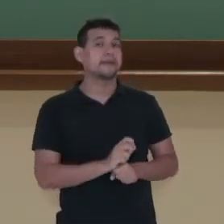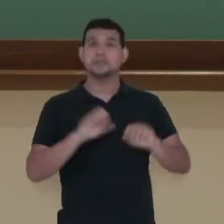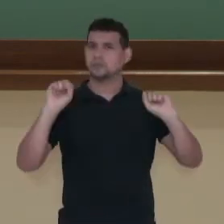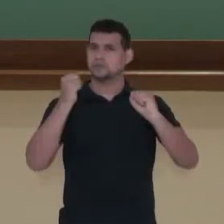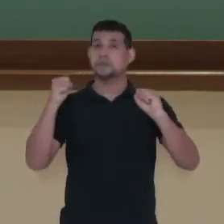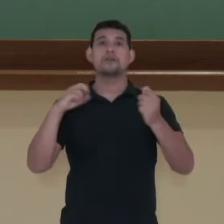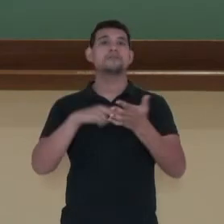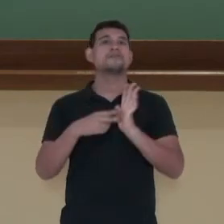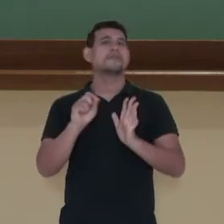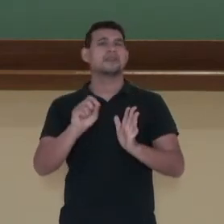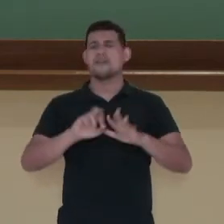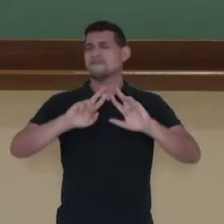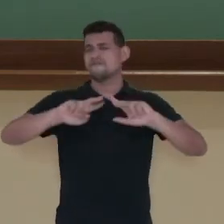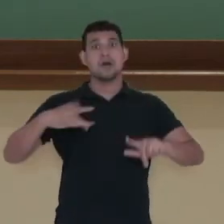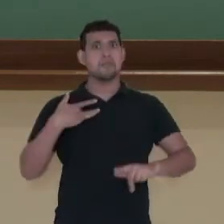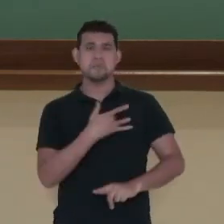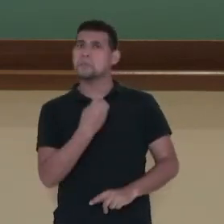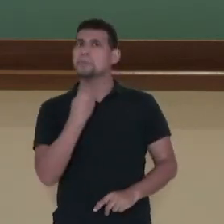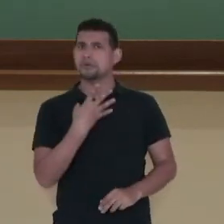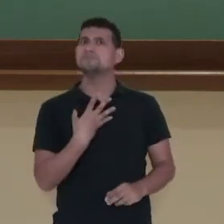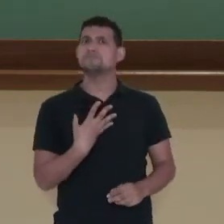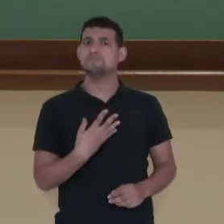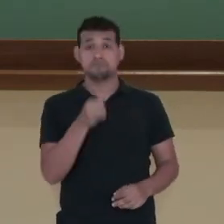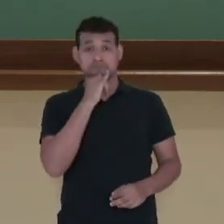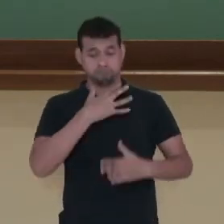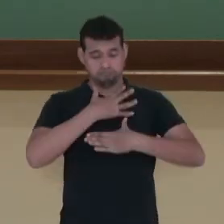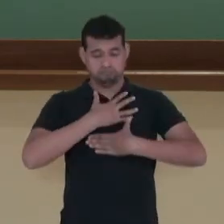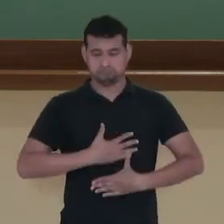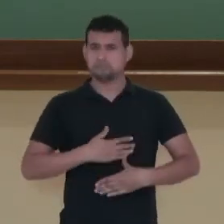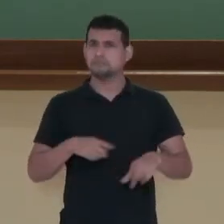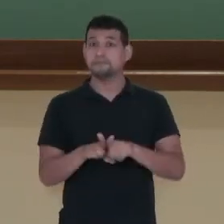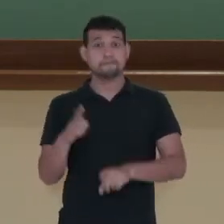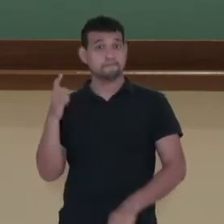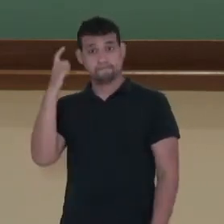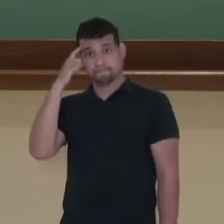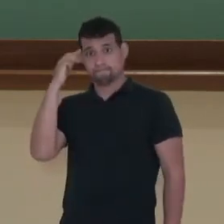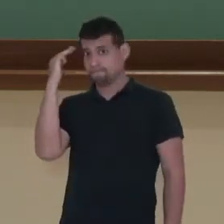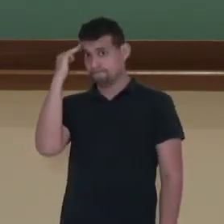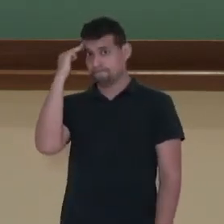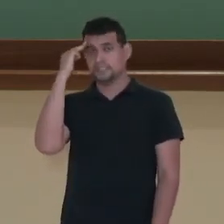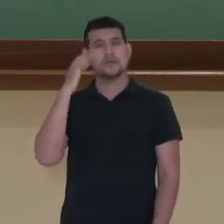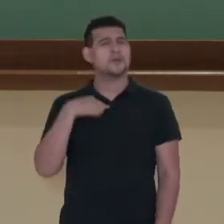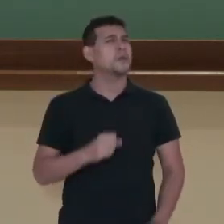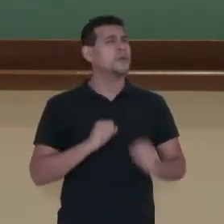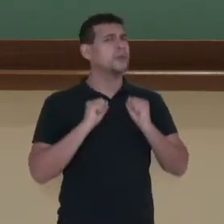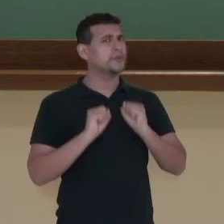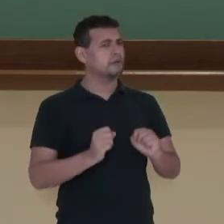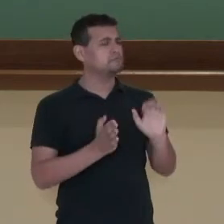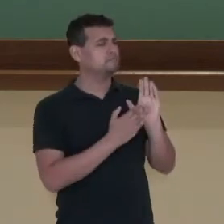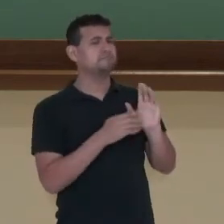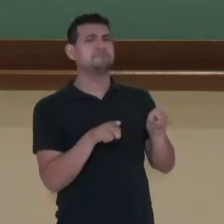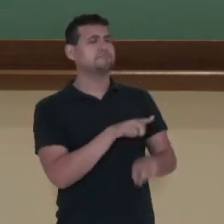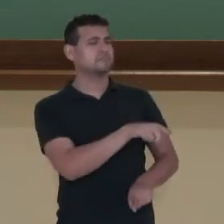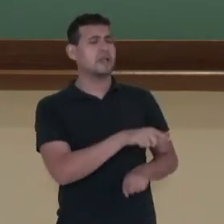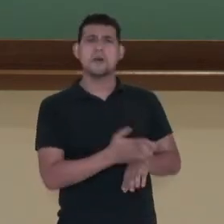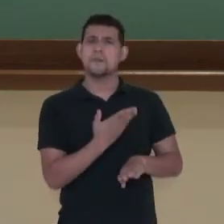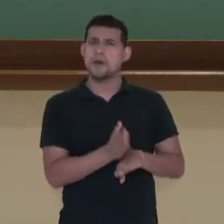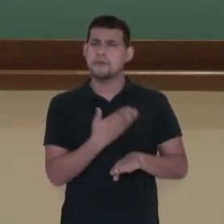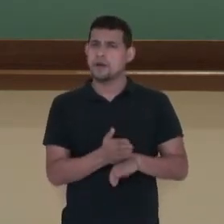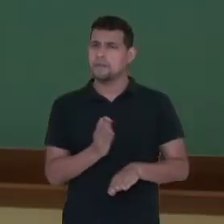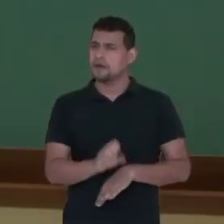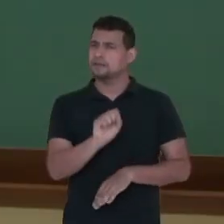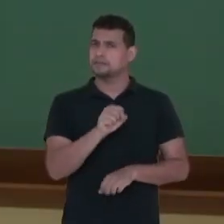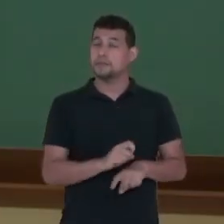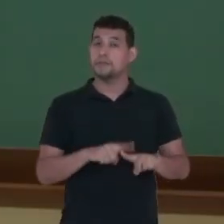trazem N benefícios, tanto corporal como mental. Então, eu posso me propor a praticá-lo.